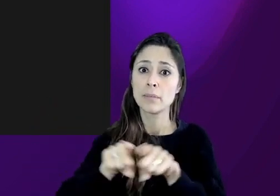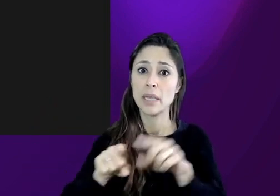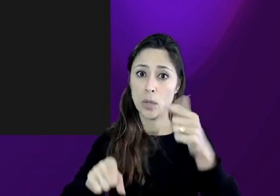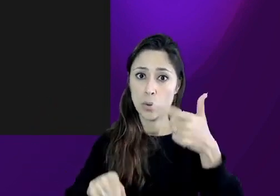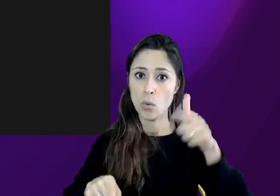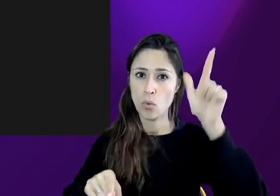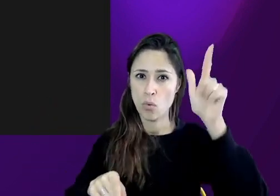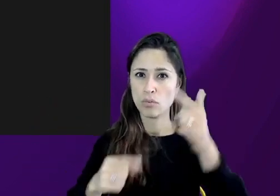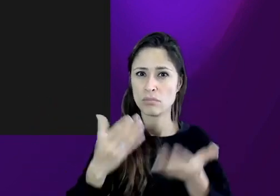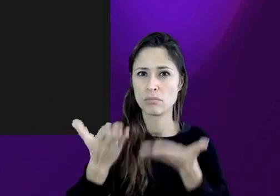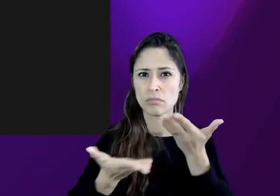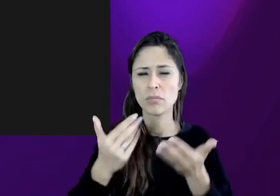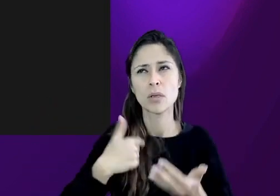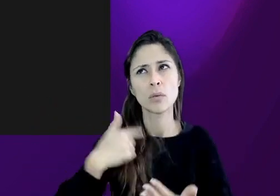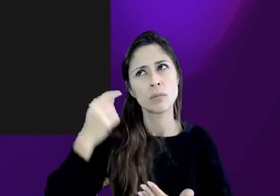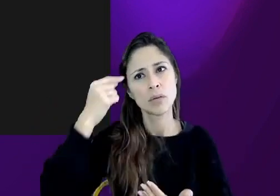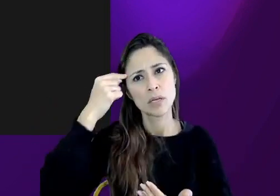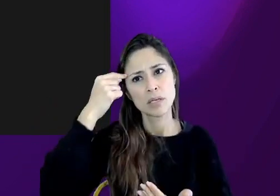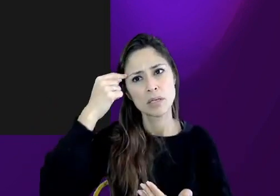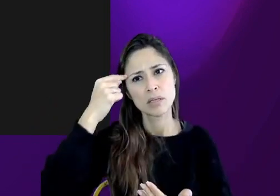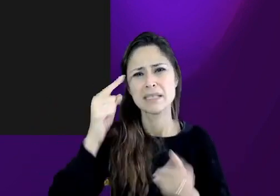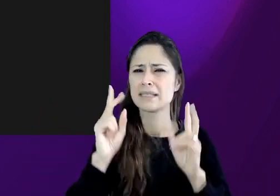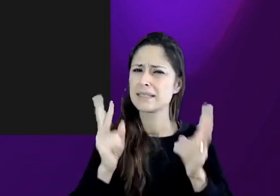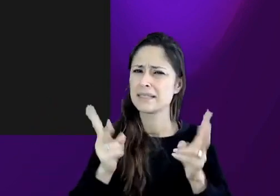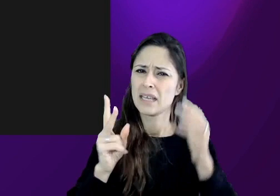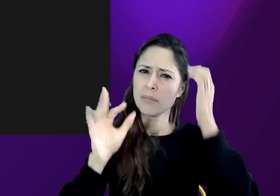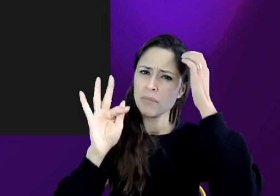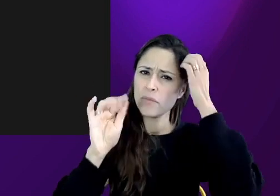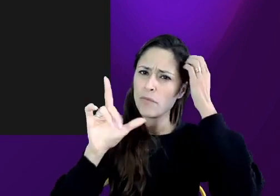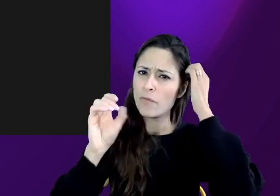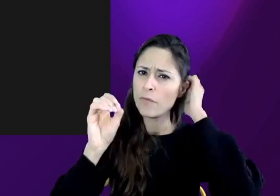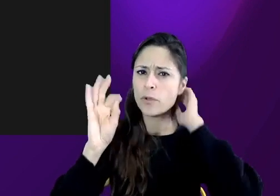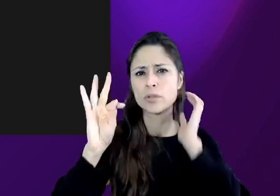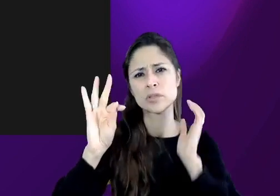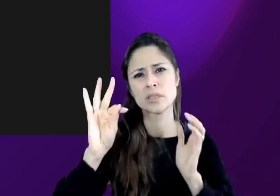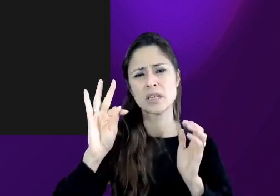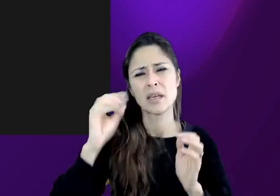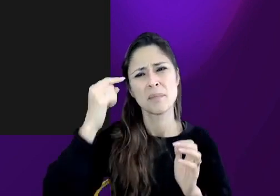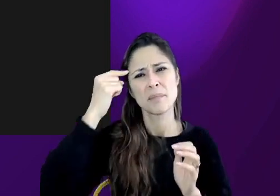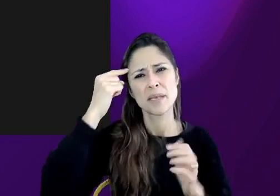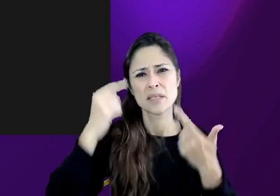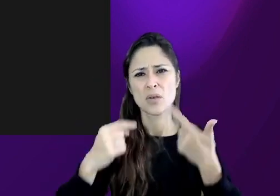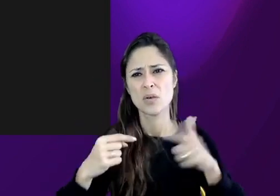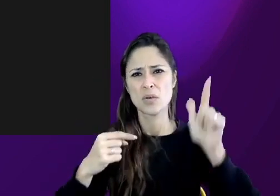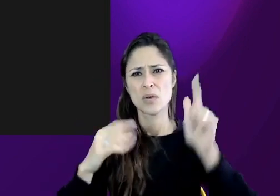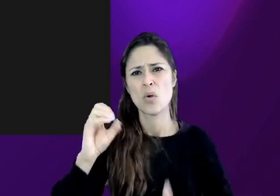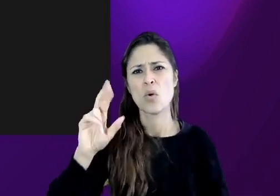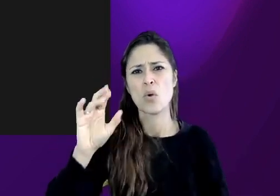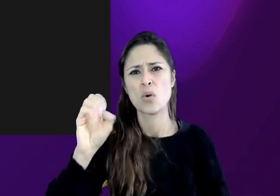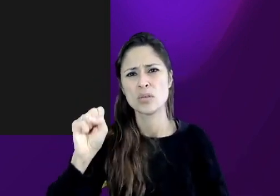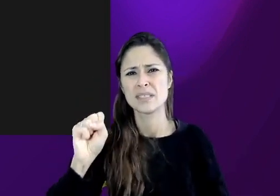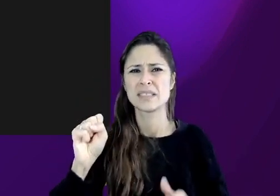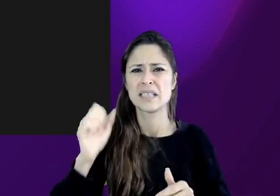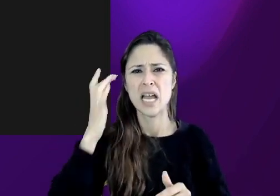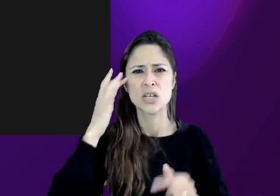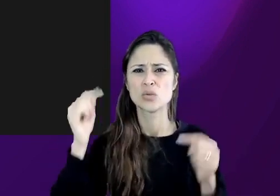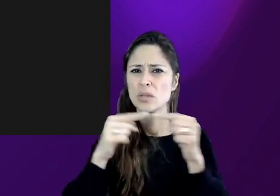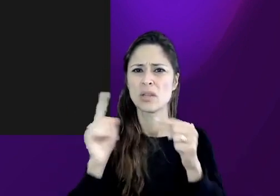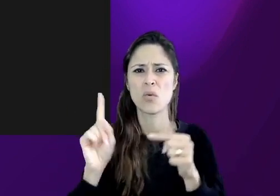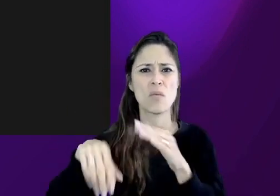eu pensaria sempre em float. Dificilmente pensaria num cross para esse paciente,